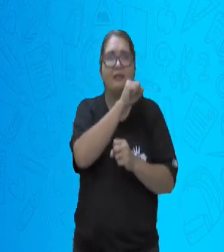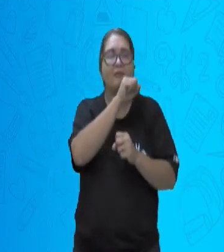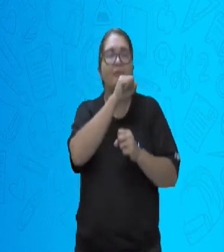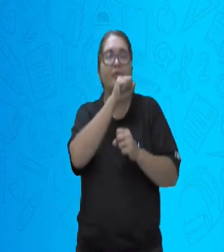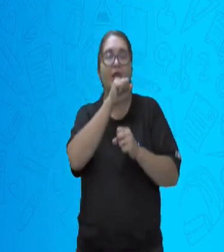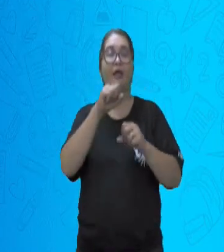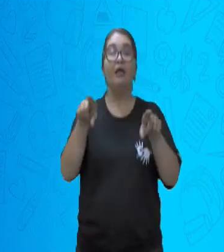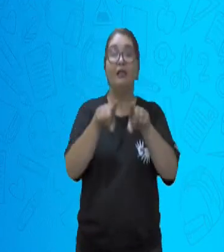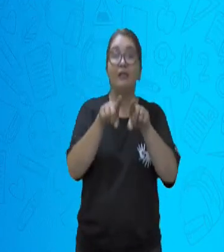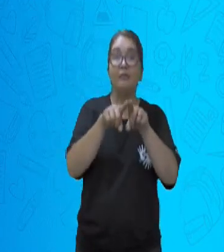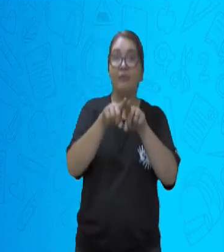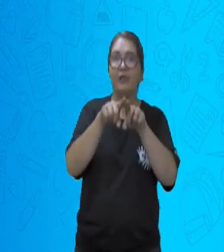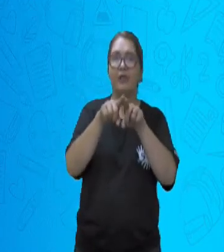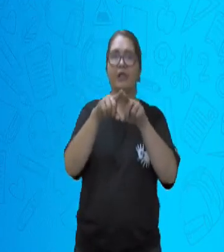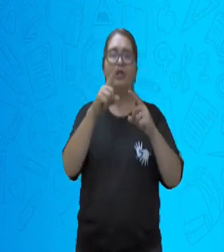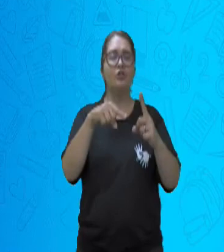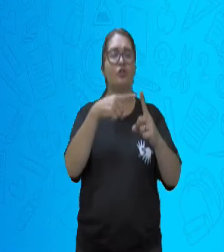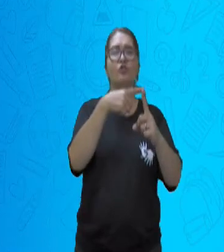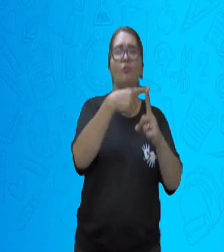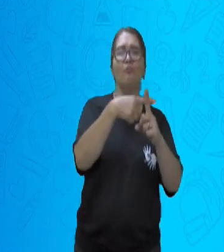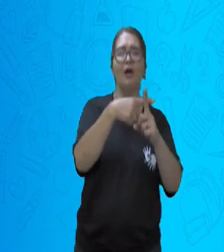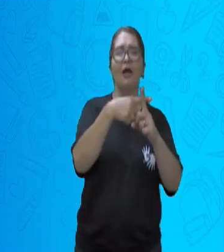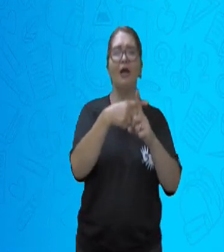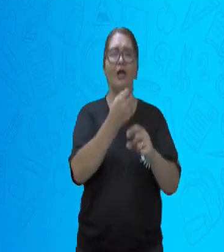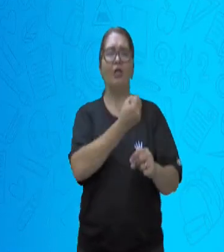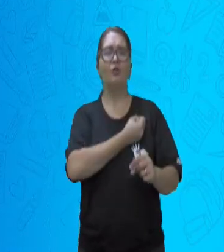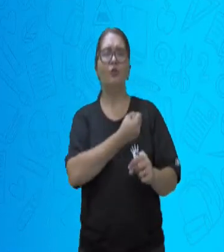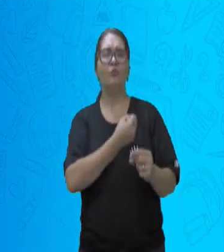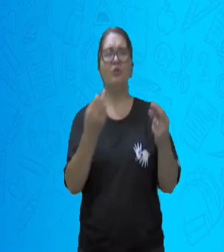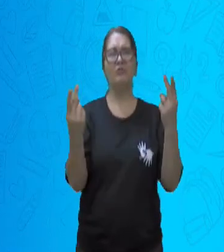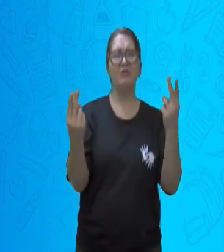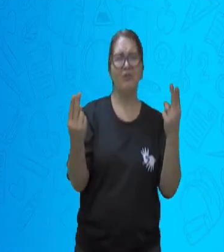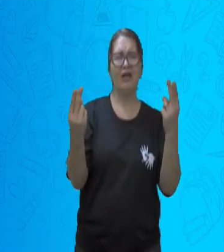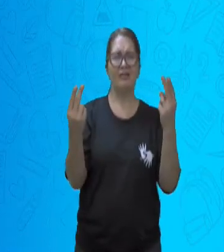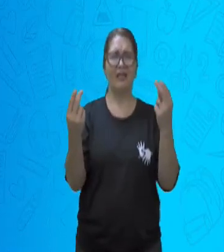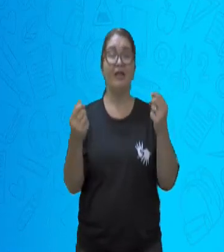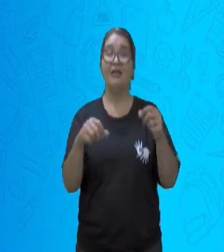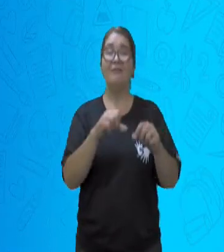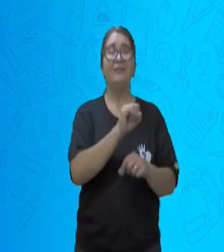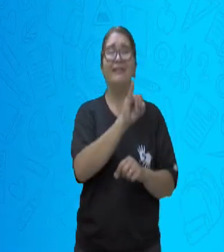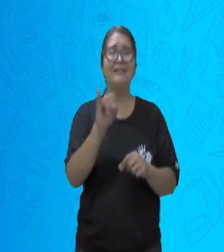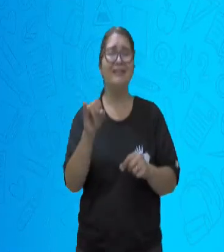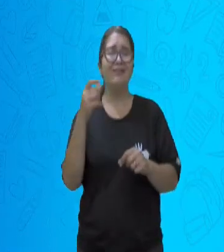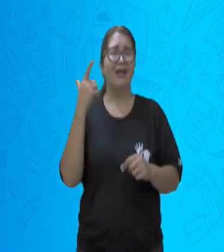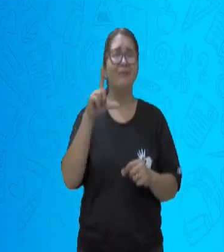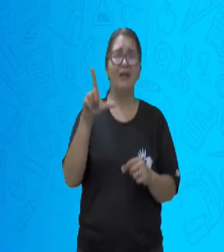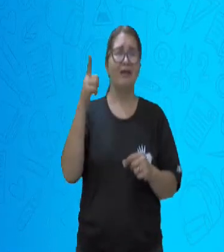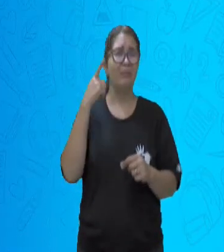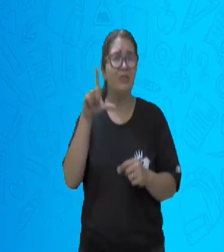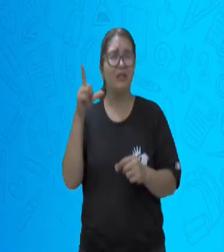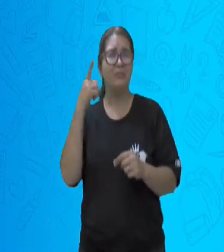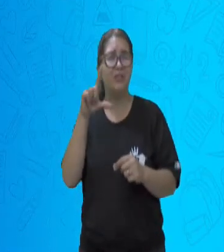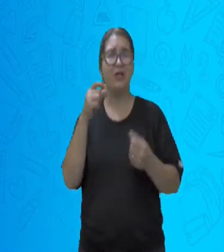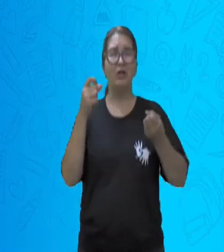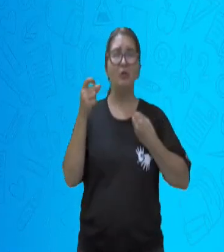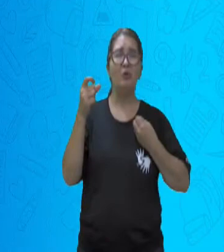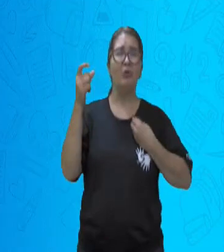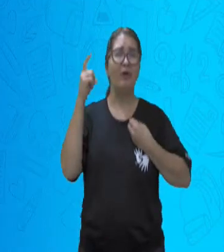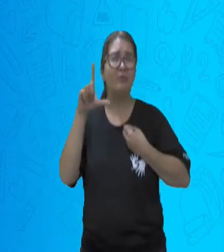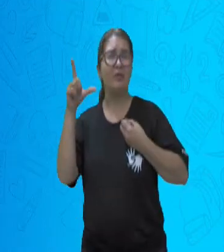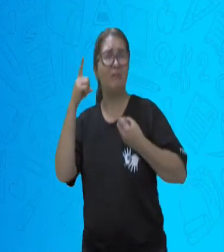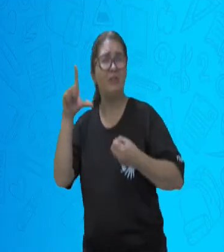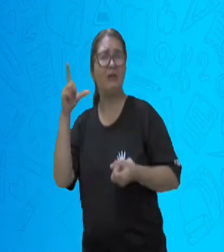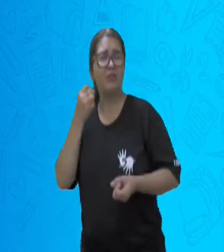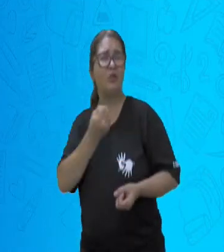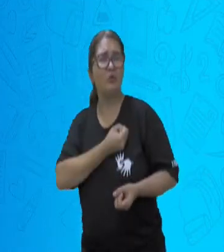os mesmos números. Por quê? Porque se a gente ficar repetindo 2 mais 2 mais 2 mais 2, isso fica demorado. Então, a